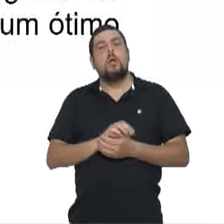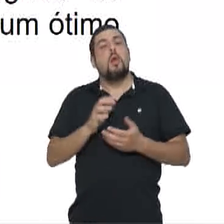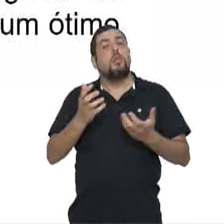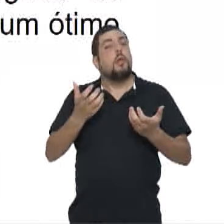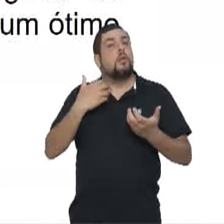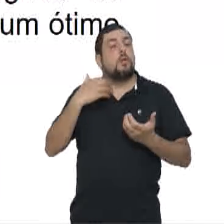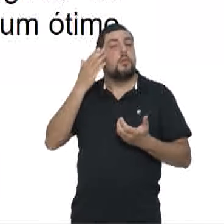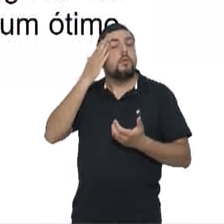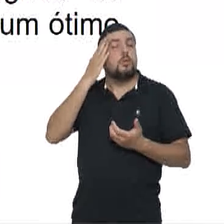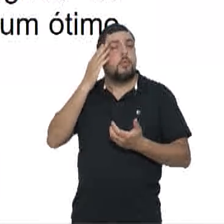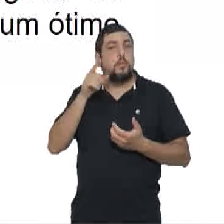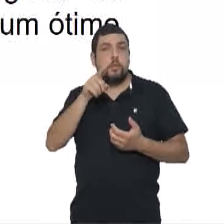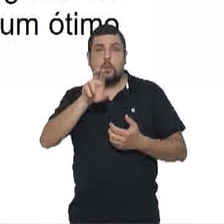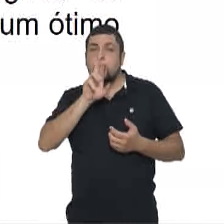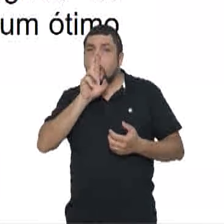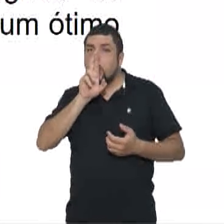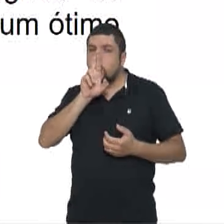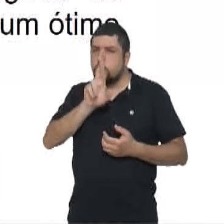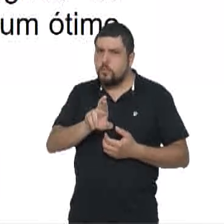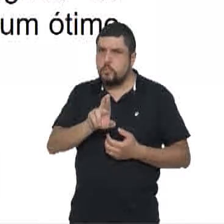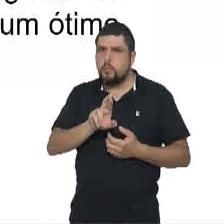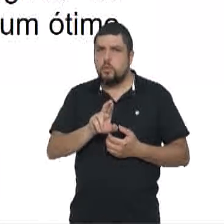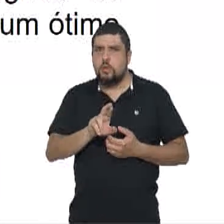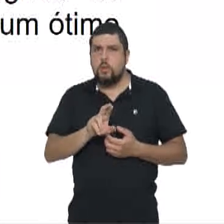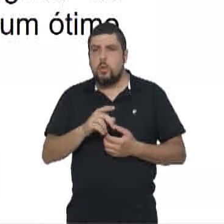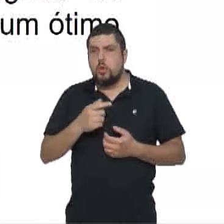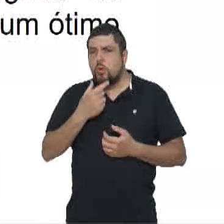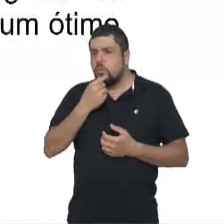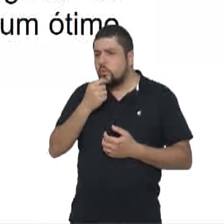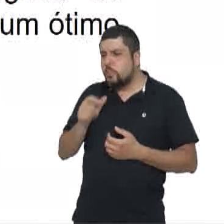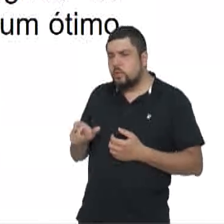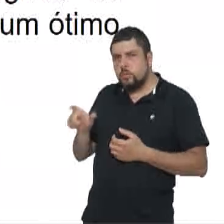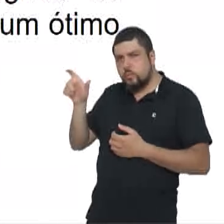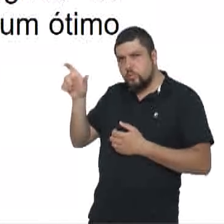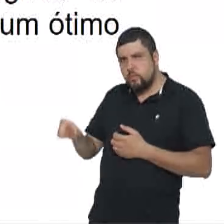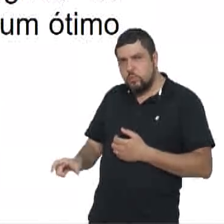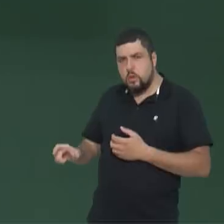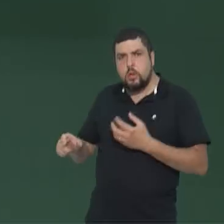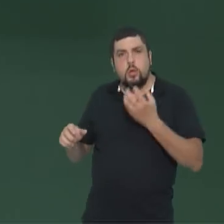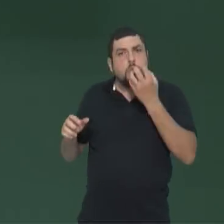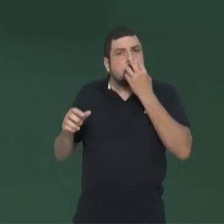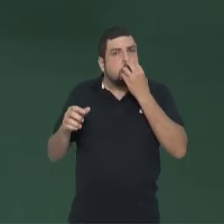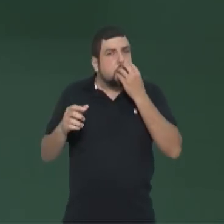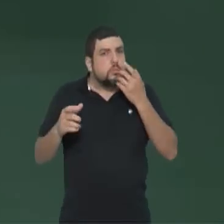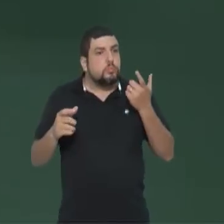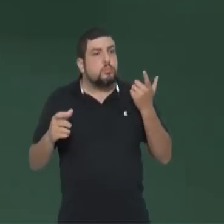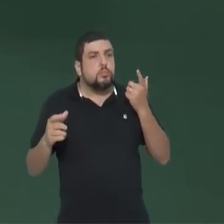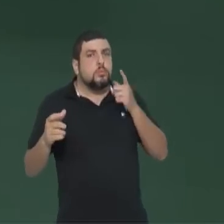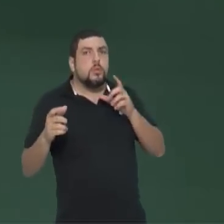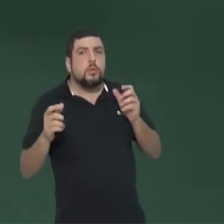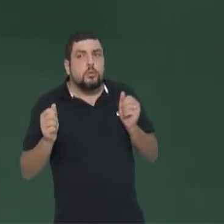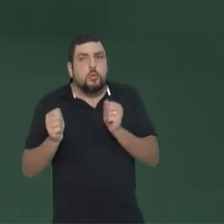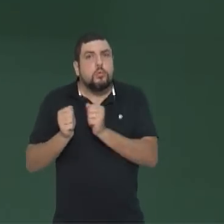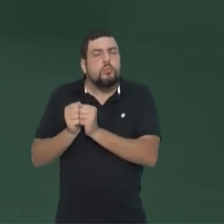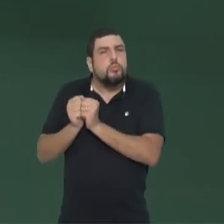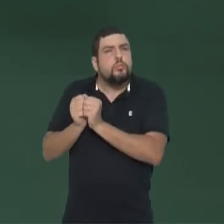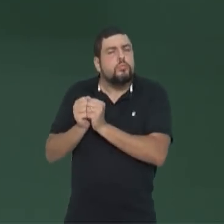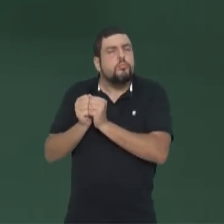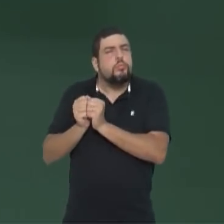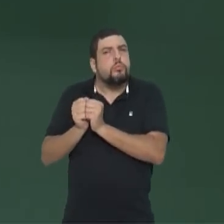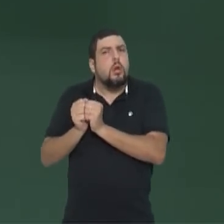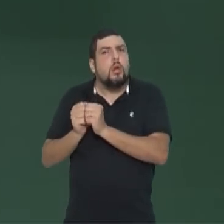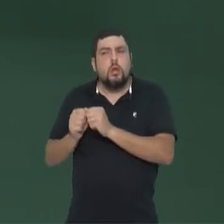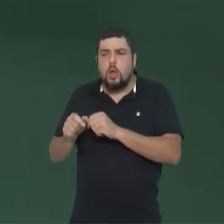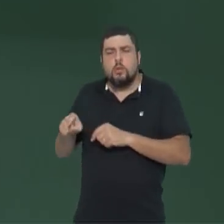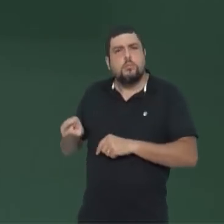vocês vão responder o que aconteceu com James após a chegada do animal. Então, olha